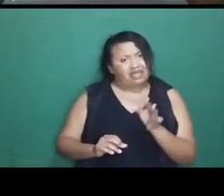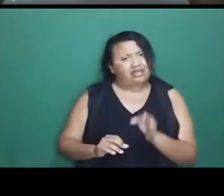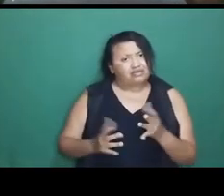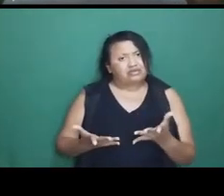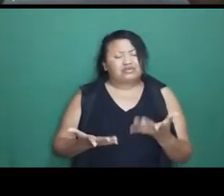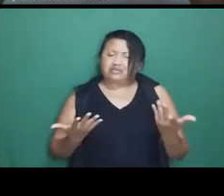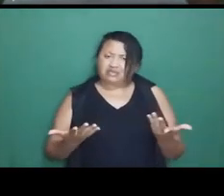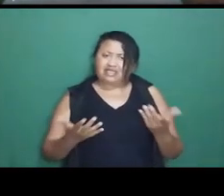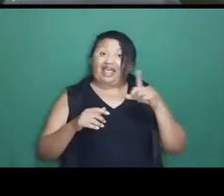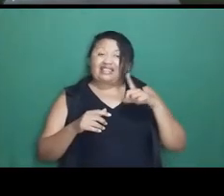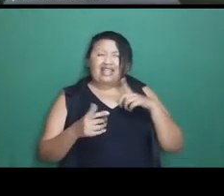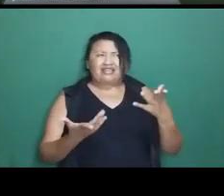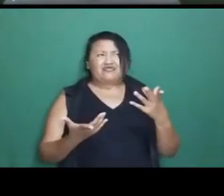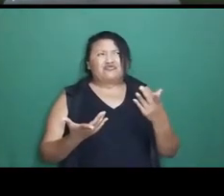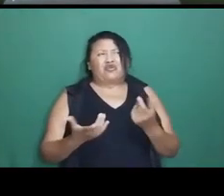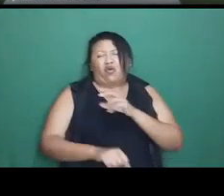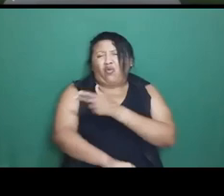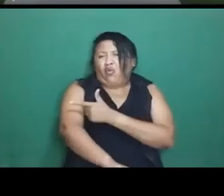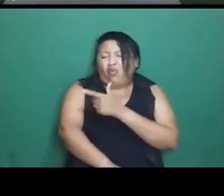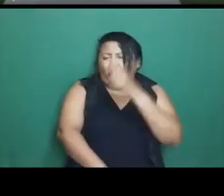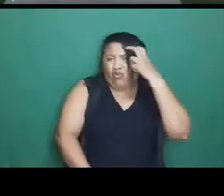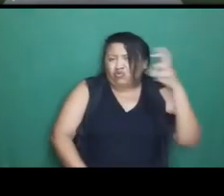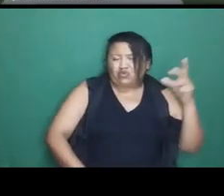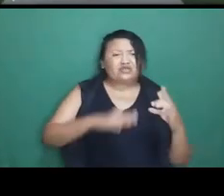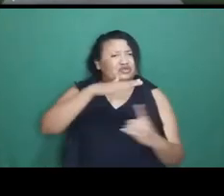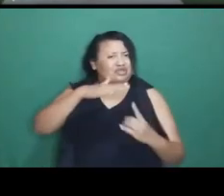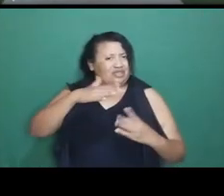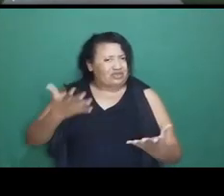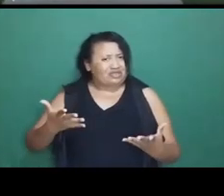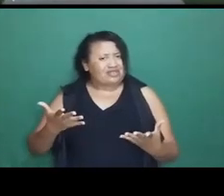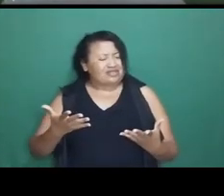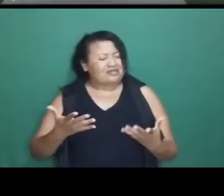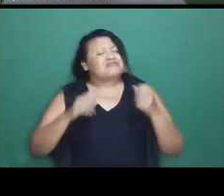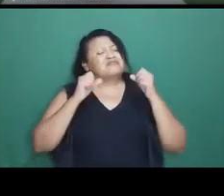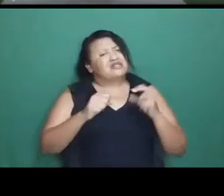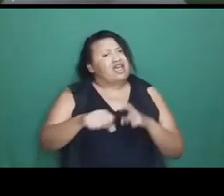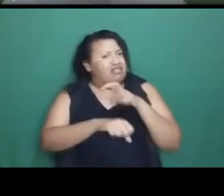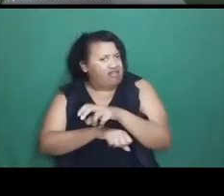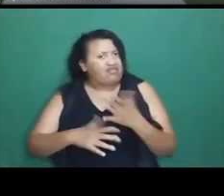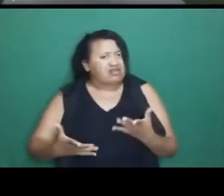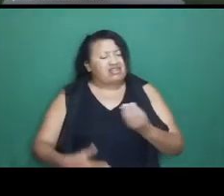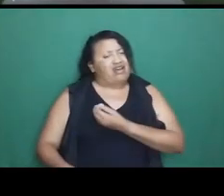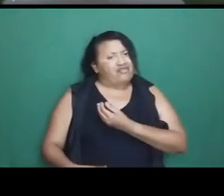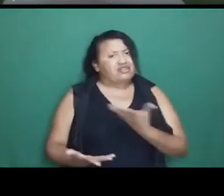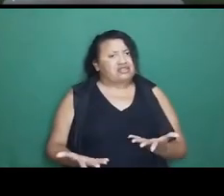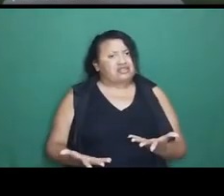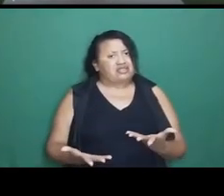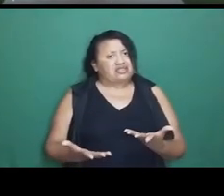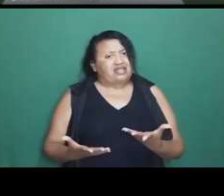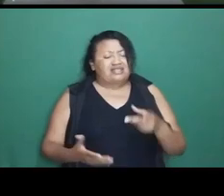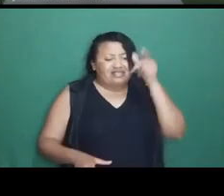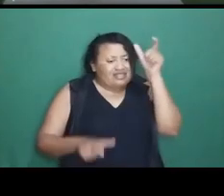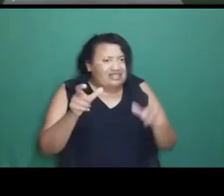existe uma crença não é de que os deuses poderiam interferir na vida